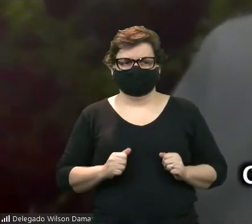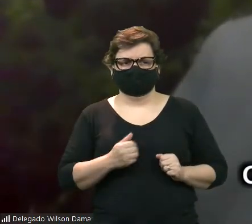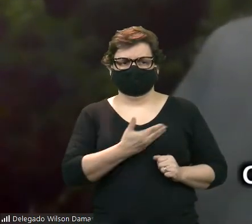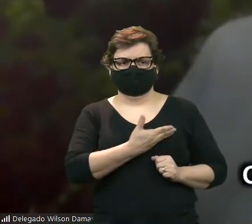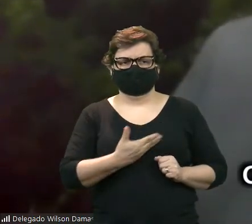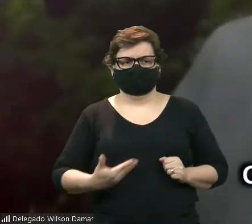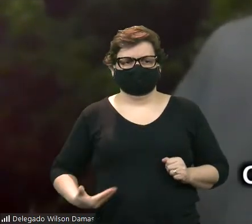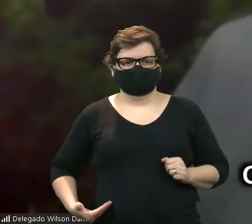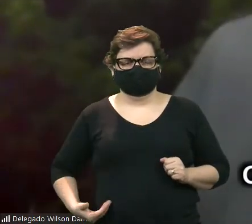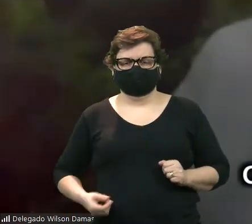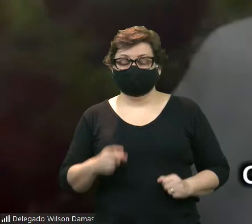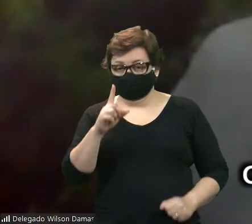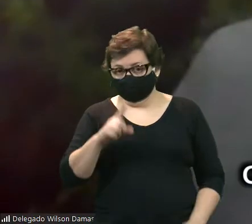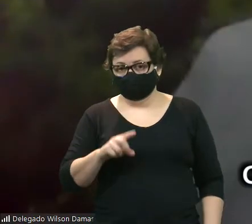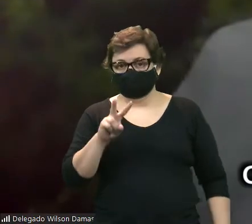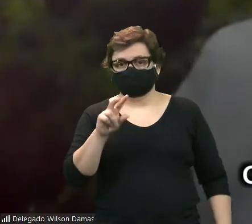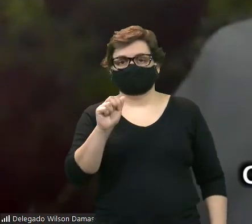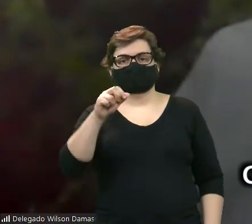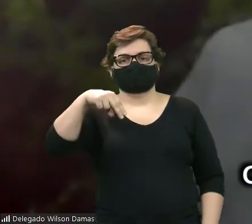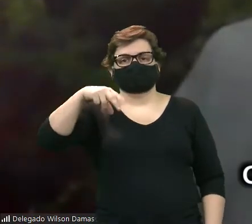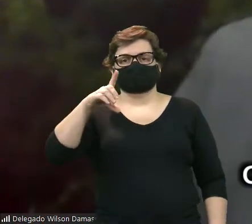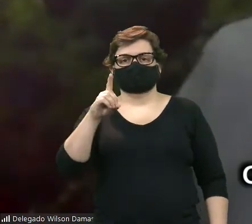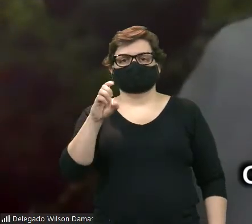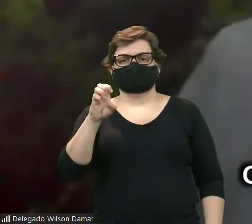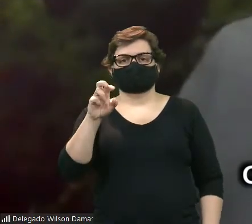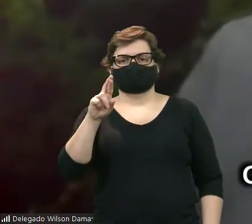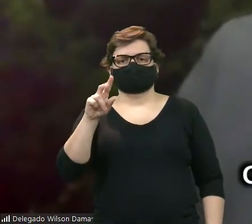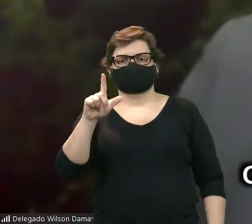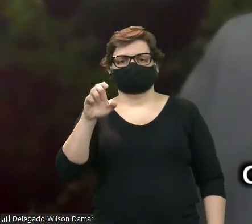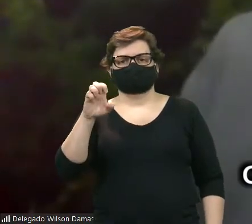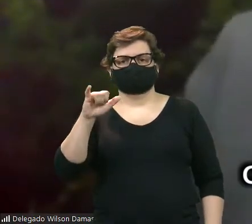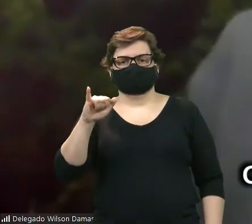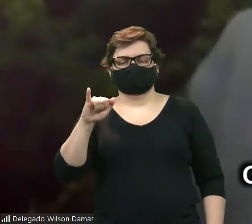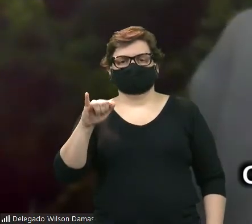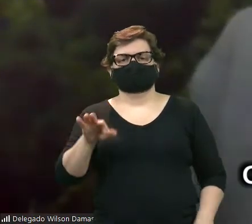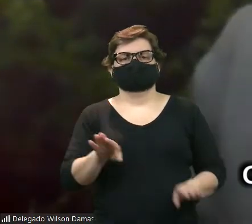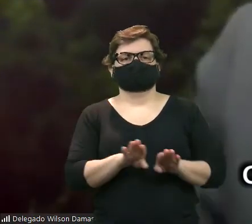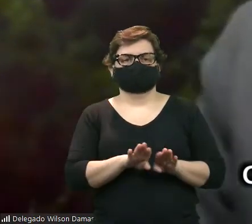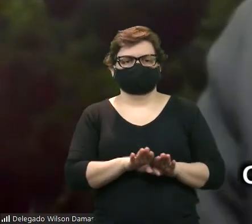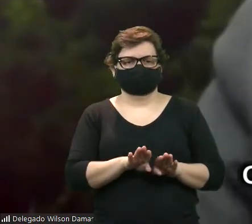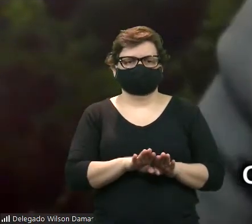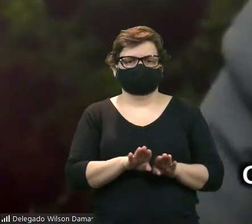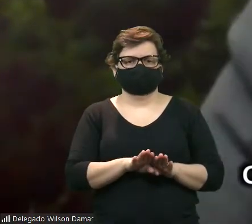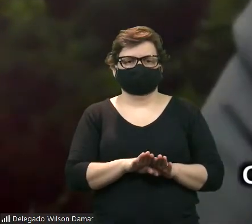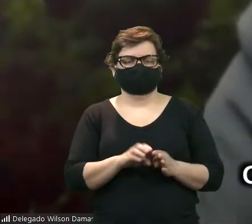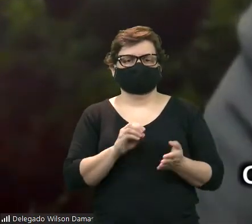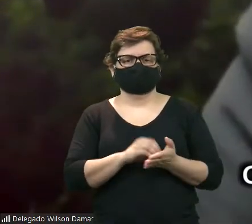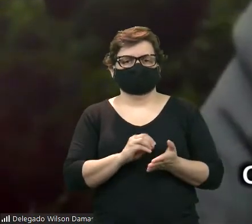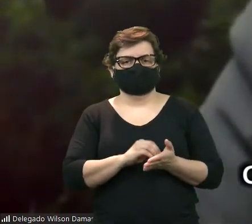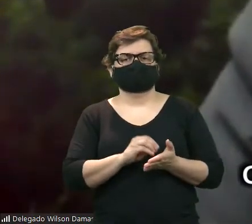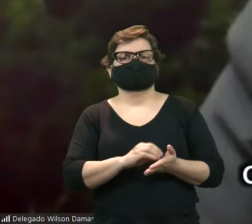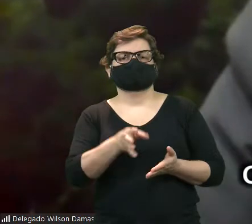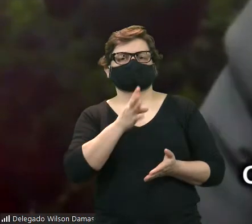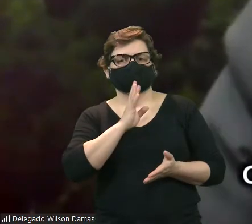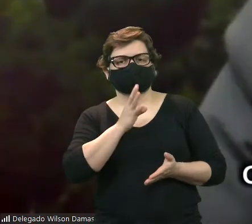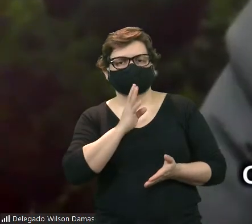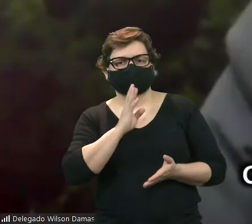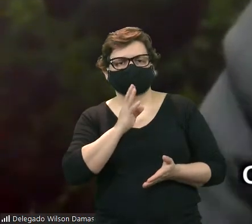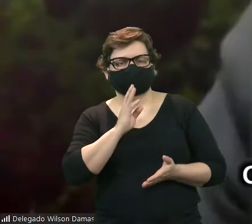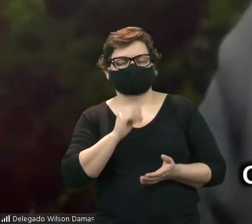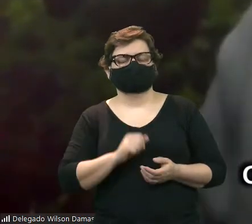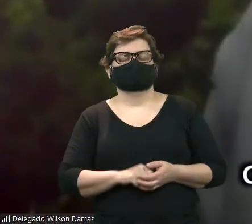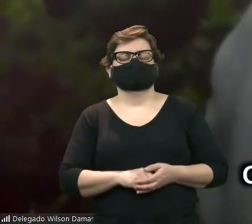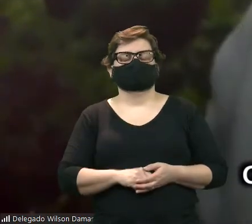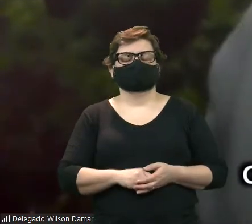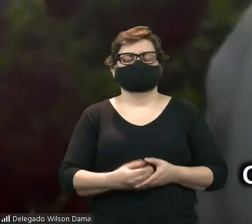tenho profundo apreço, também o demérito por parte do secretário, na pessoa